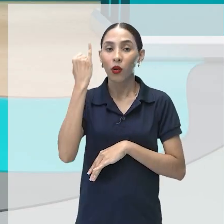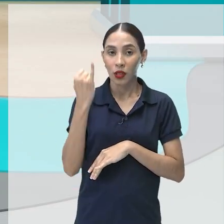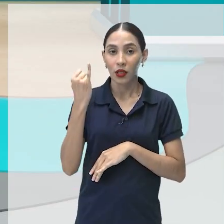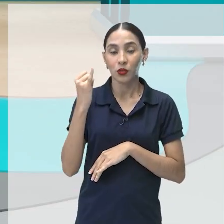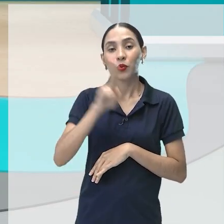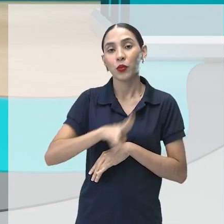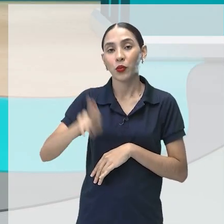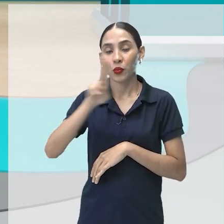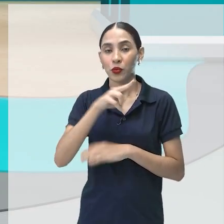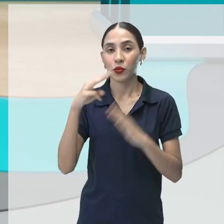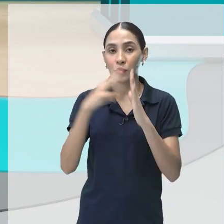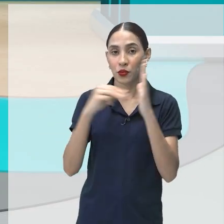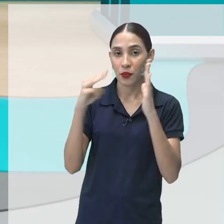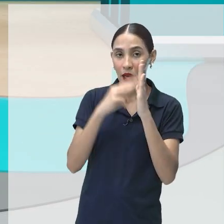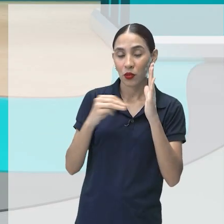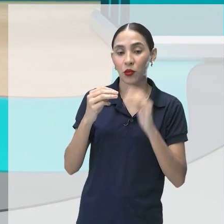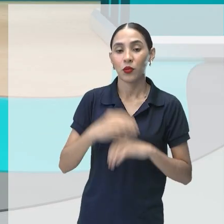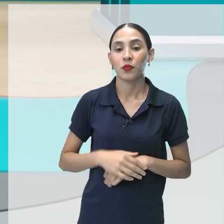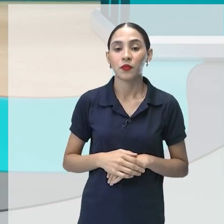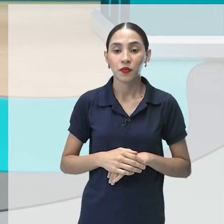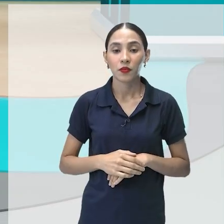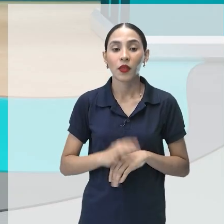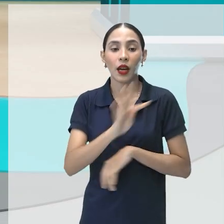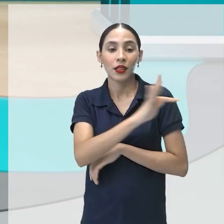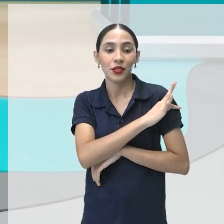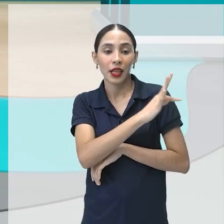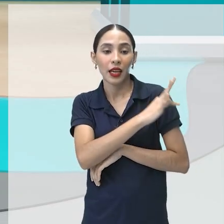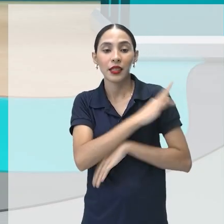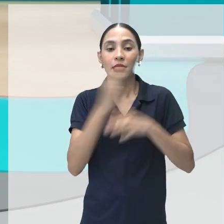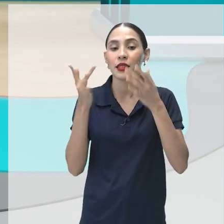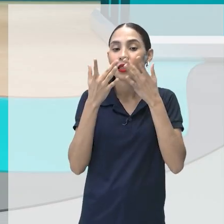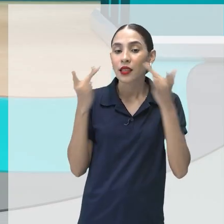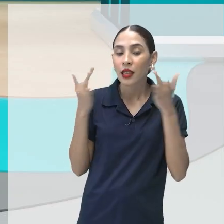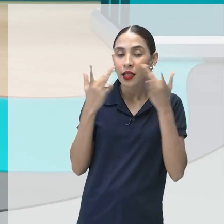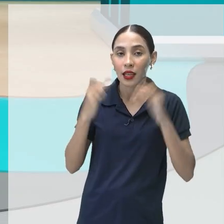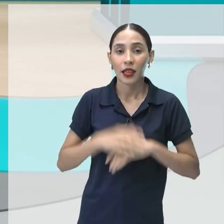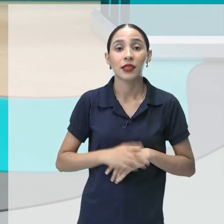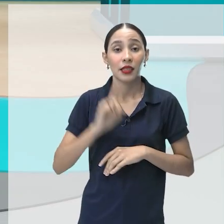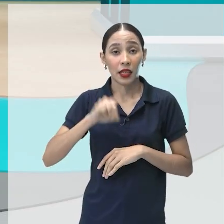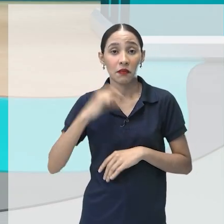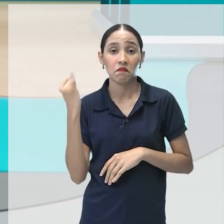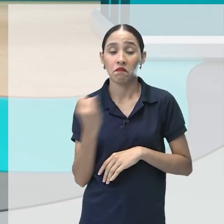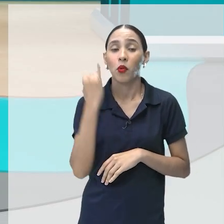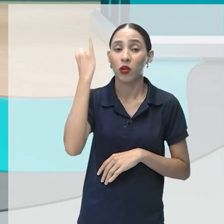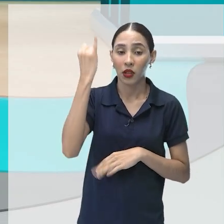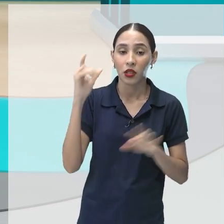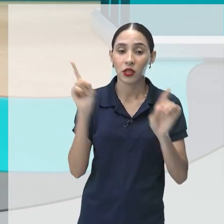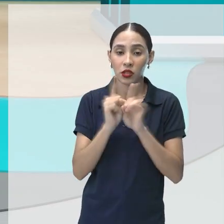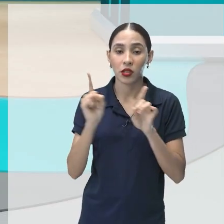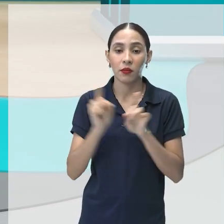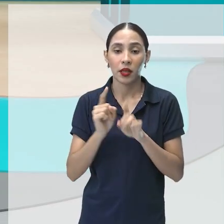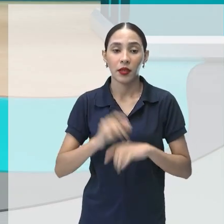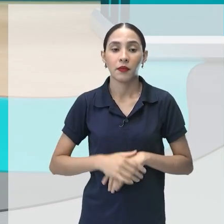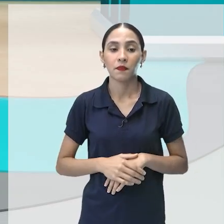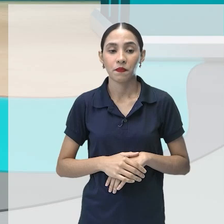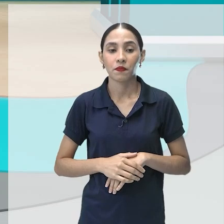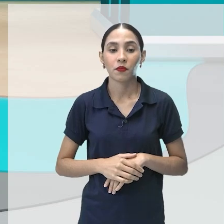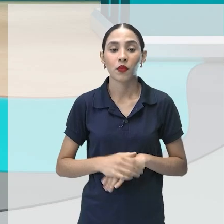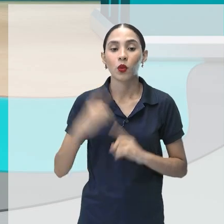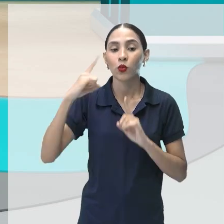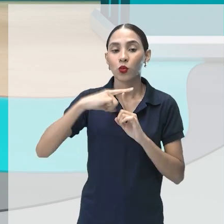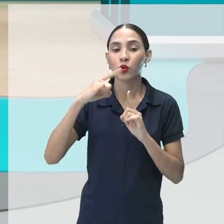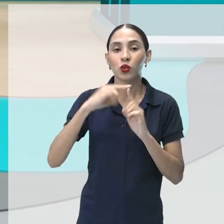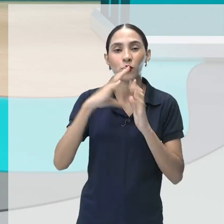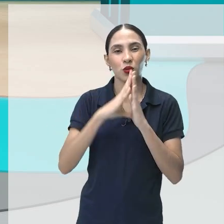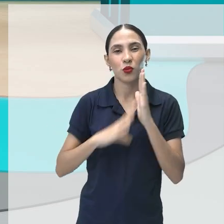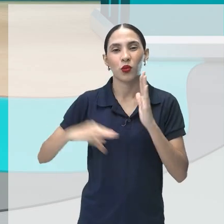do que um método usado. As técnicas teatrais estão longe de serem sagradas. Os